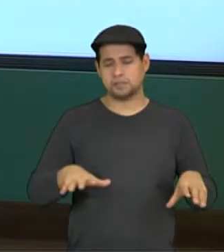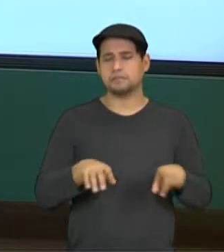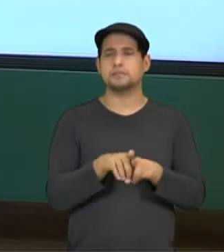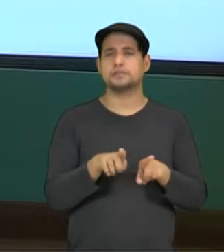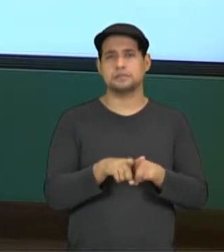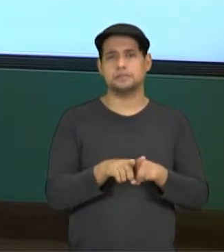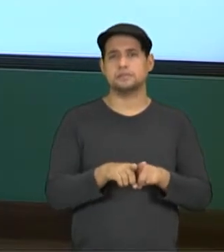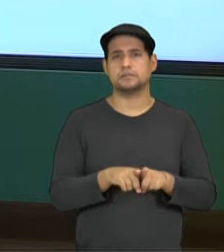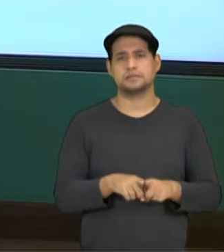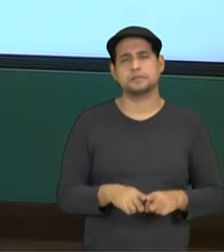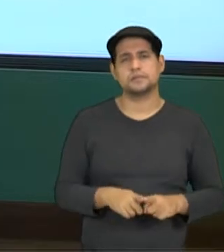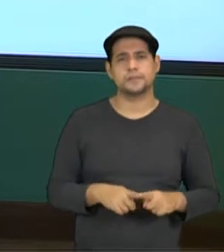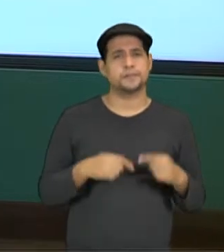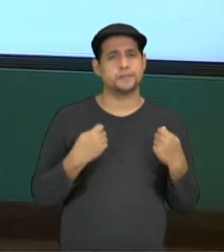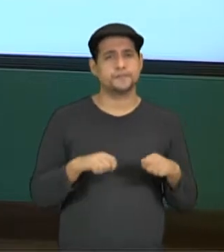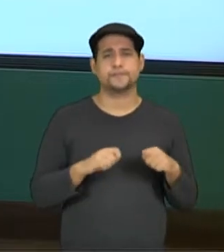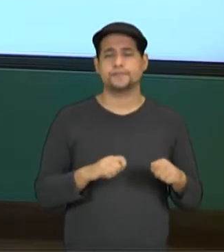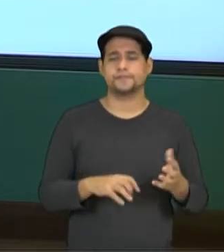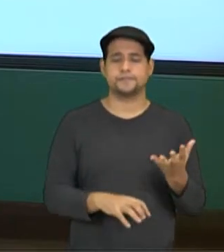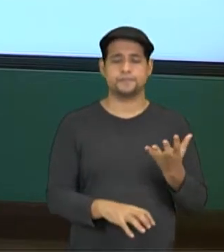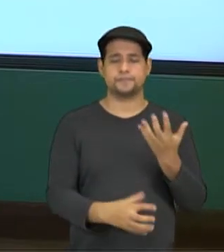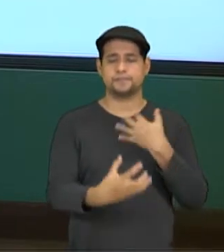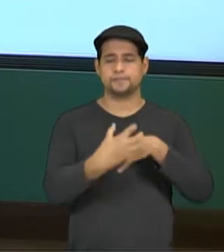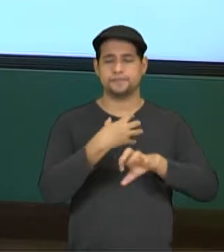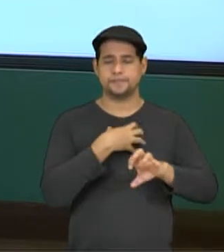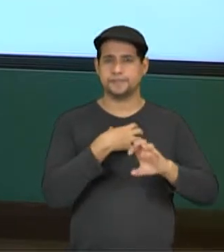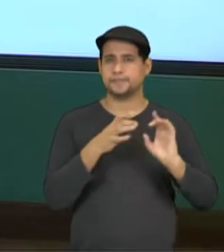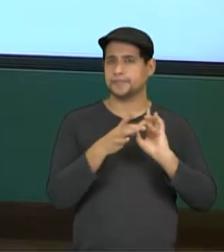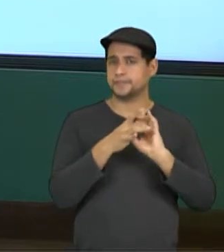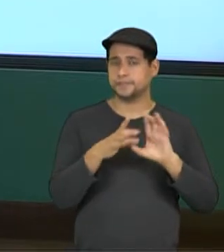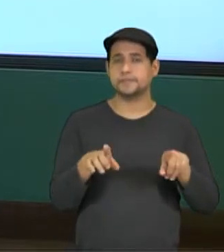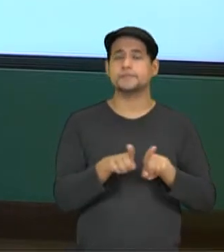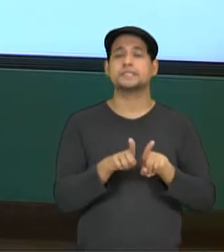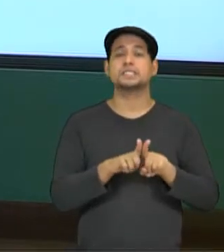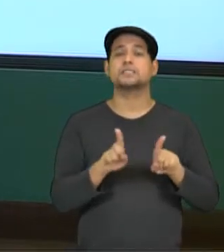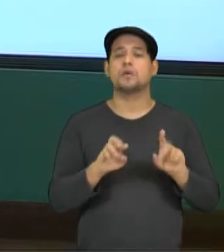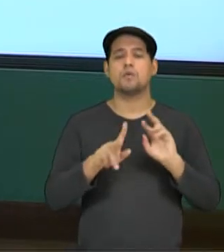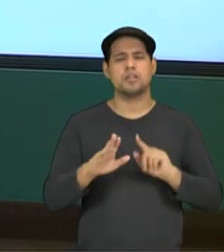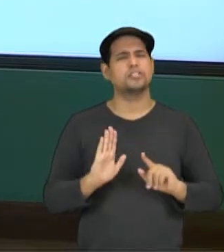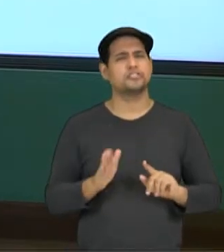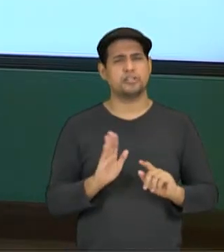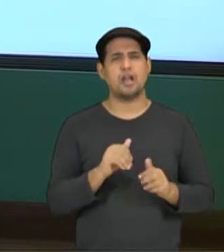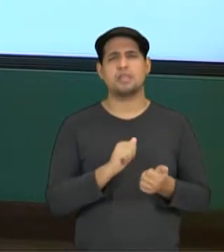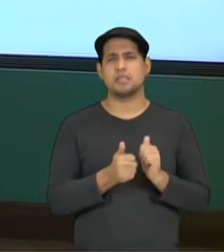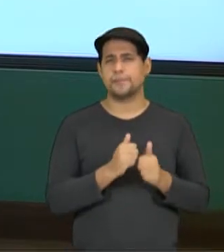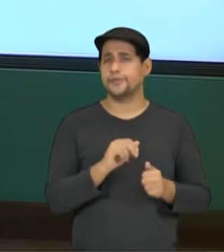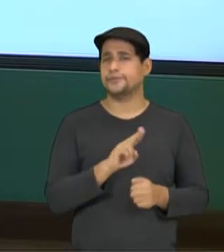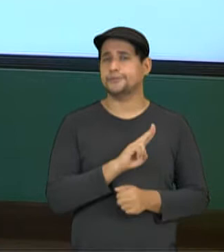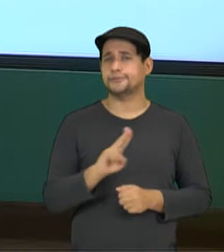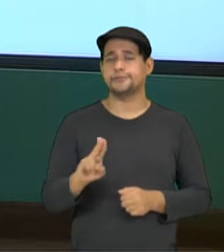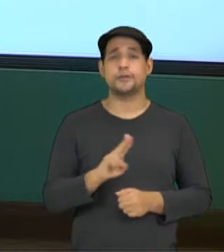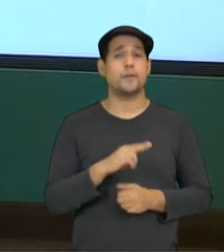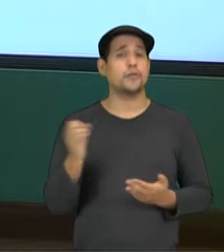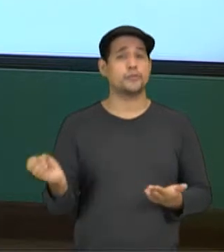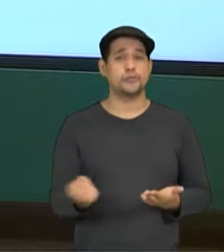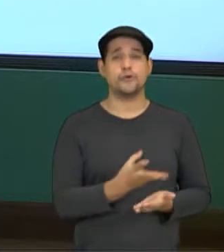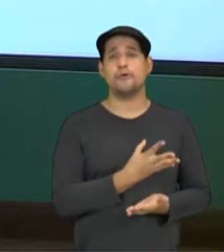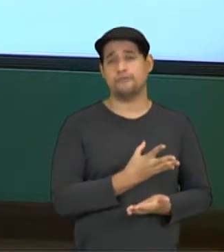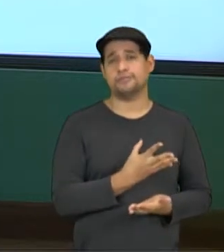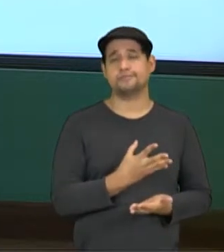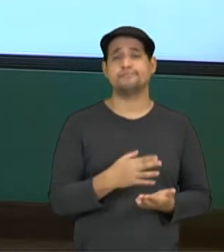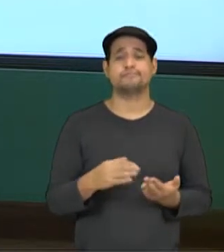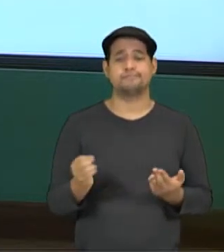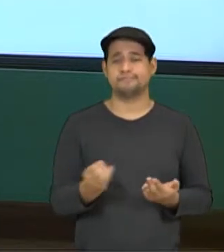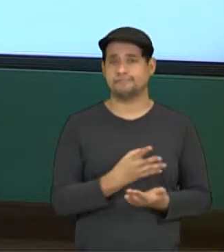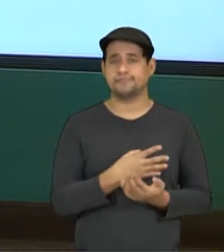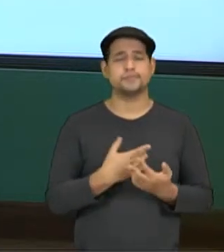então temos que ser resilientes, é uma situação adversa. A gente já se adaptou, né, ao que foi chamado de novo normal, né,